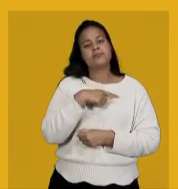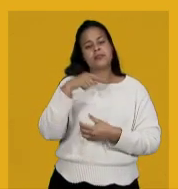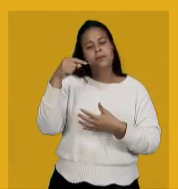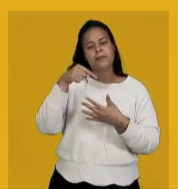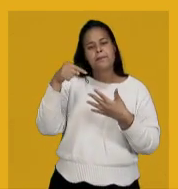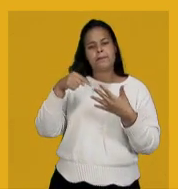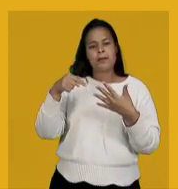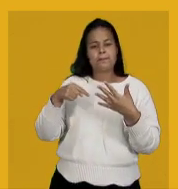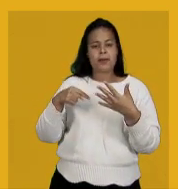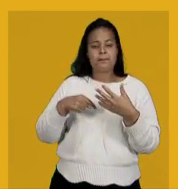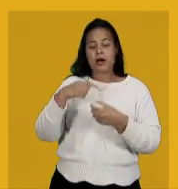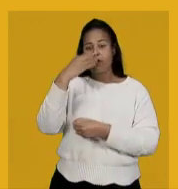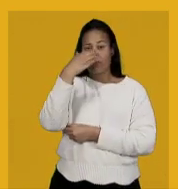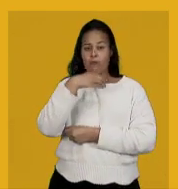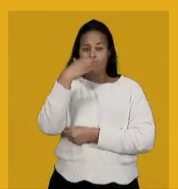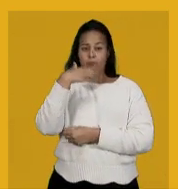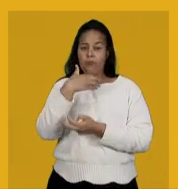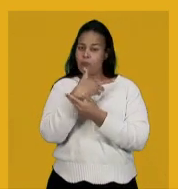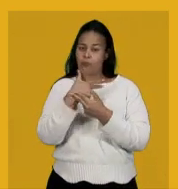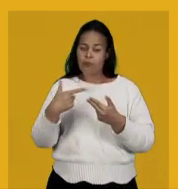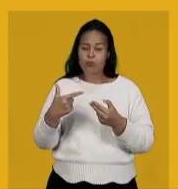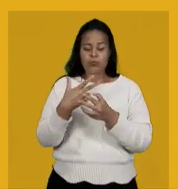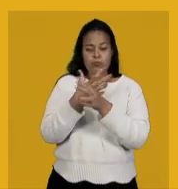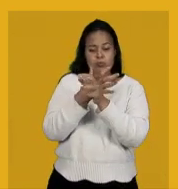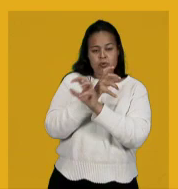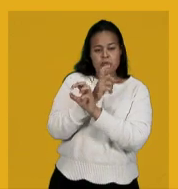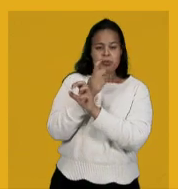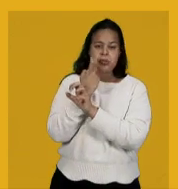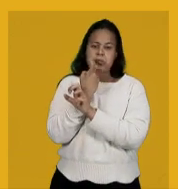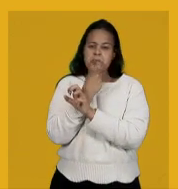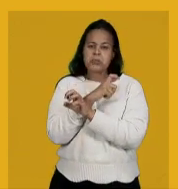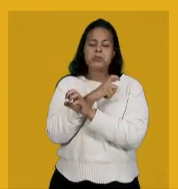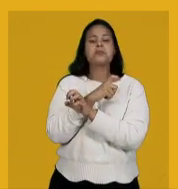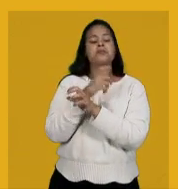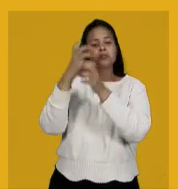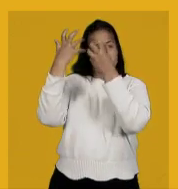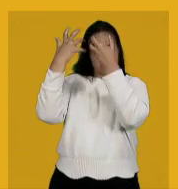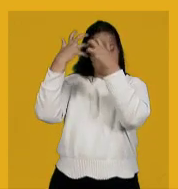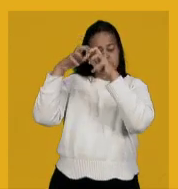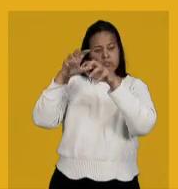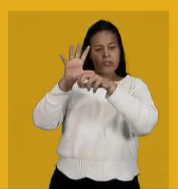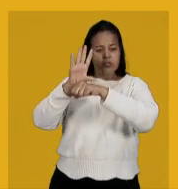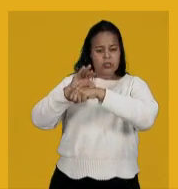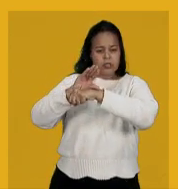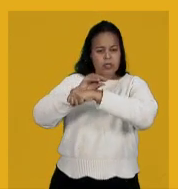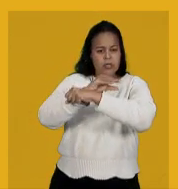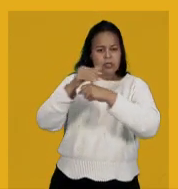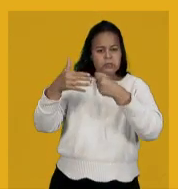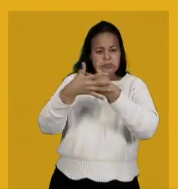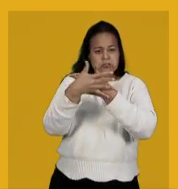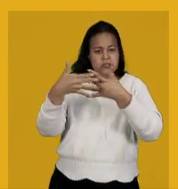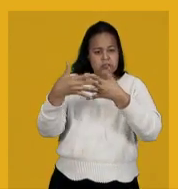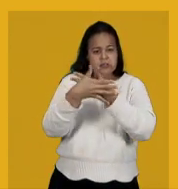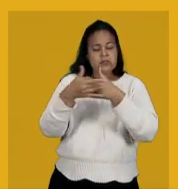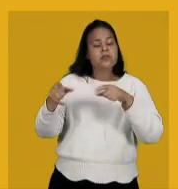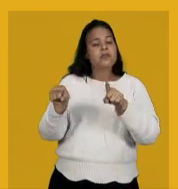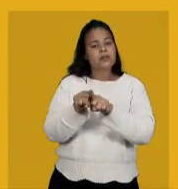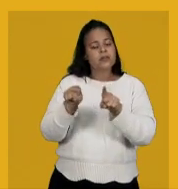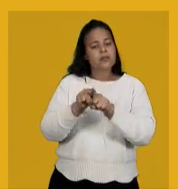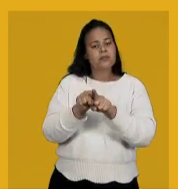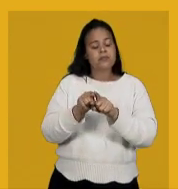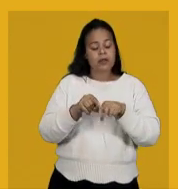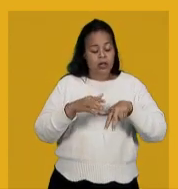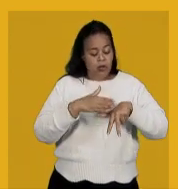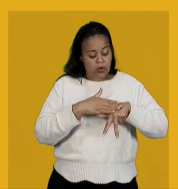cereais, frutos do mar, formação dos ossos e dentes, função dos nervos e músculos, ativação de enzimas. Nosso corpo trabalha